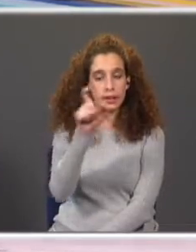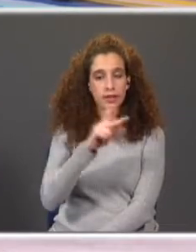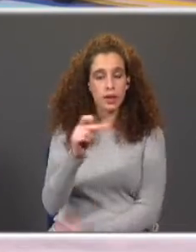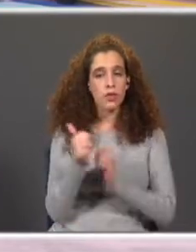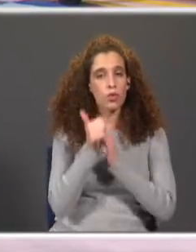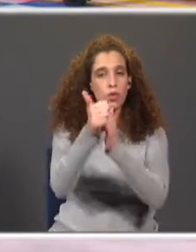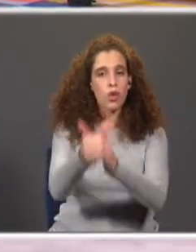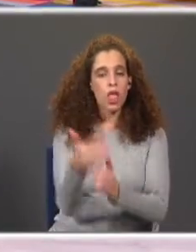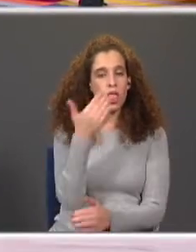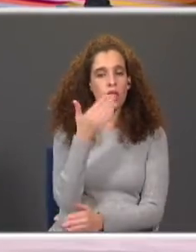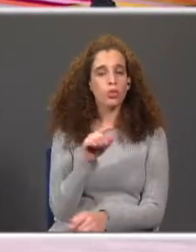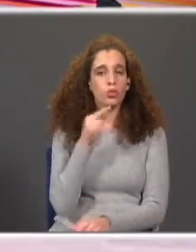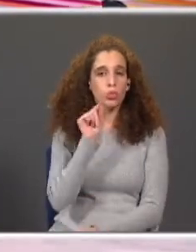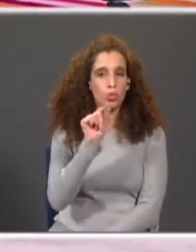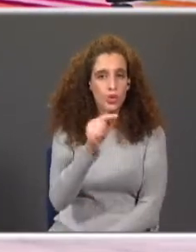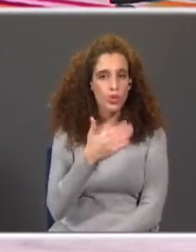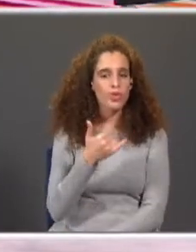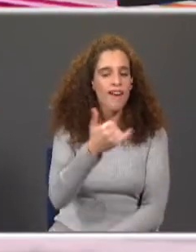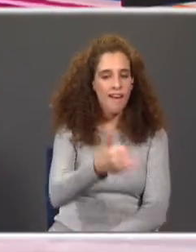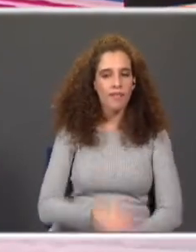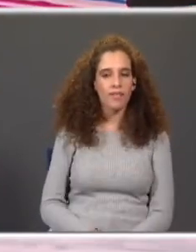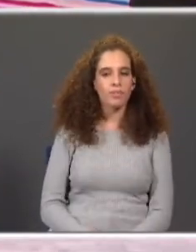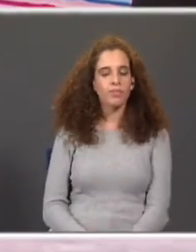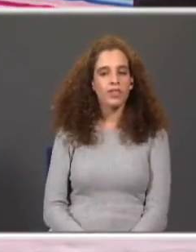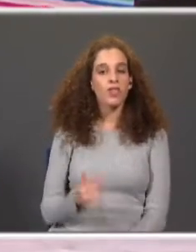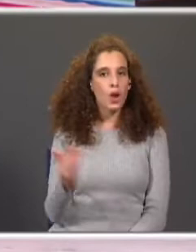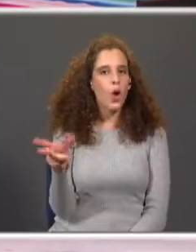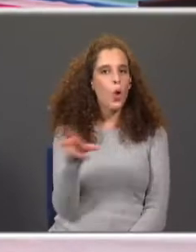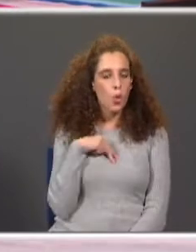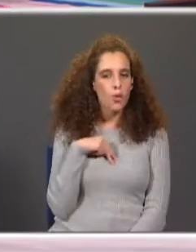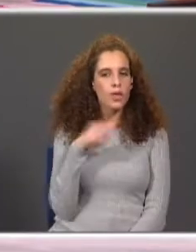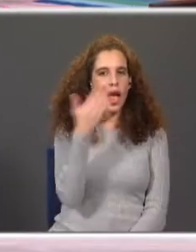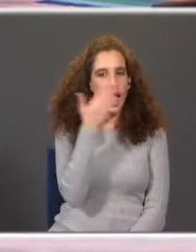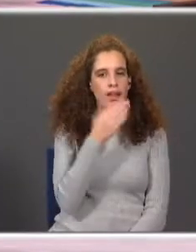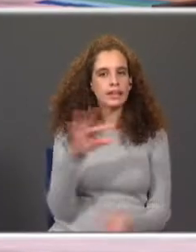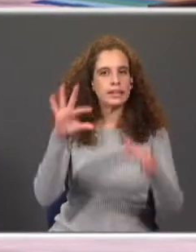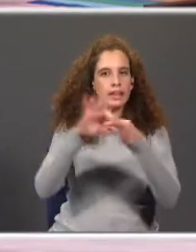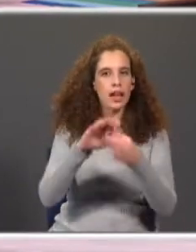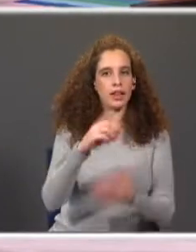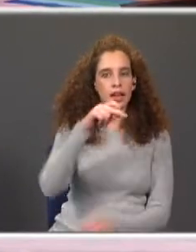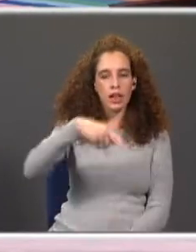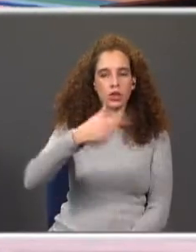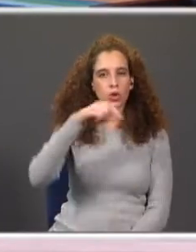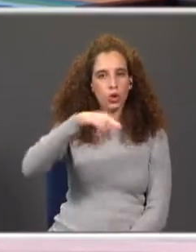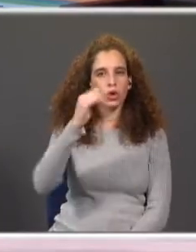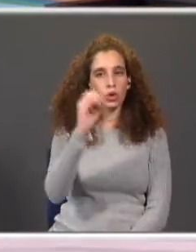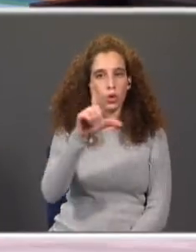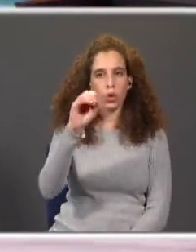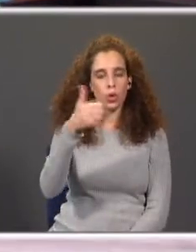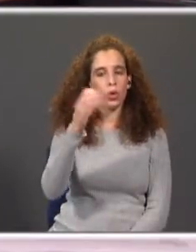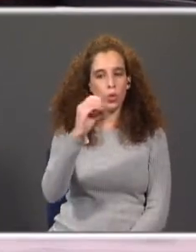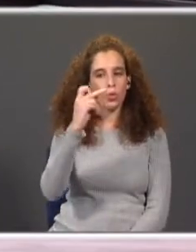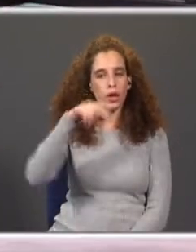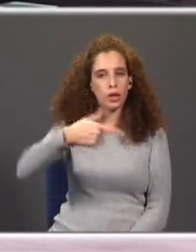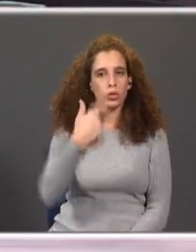nos próximos minutos. Vem comigo nesta aula dedicada mais uma vez a António Lobo Antunes. Vamos ler mais